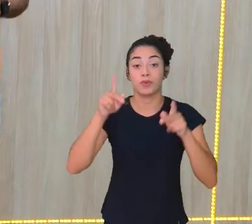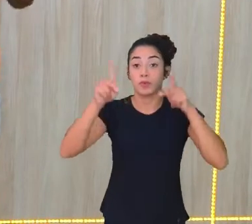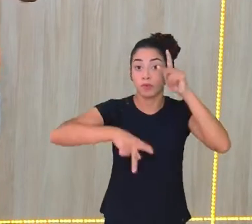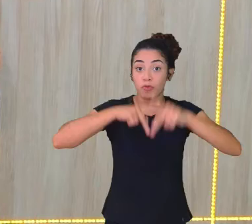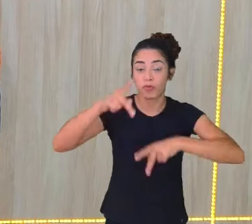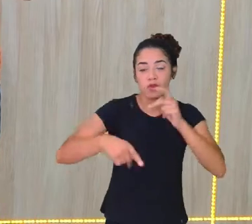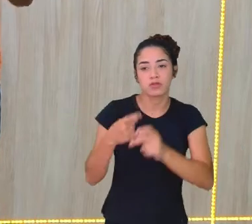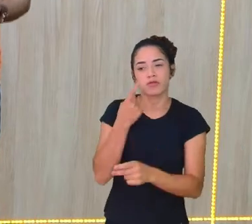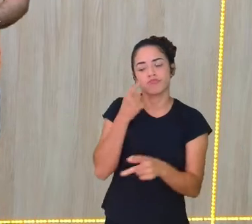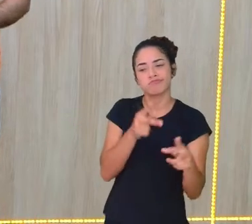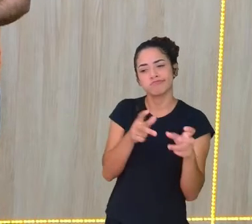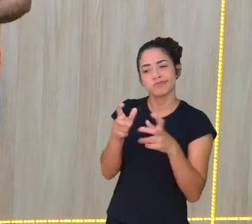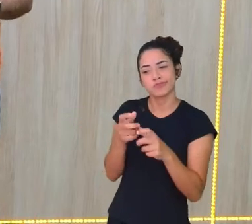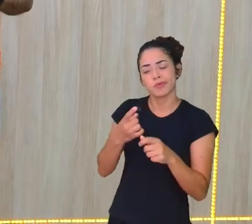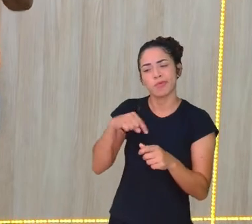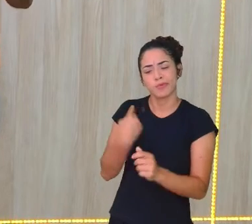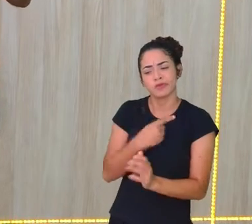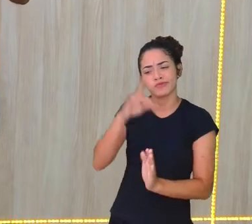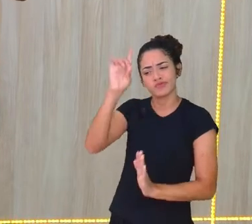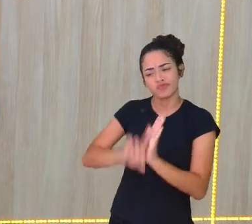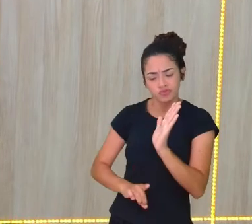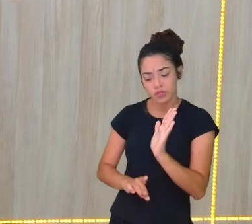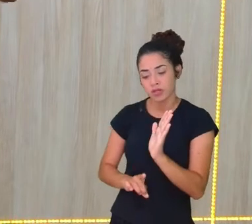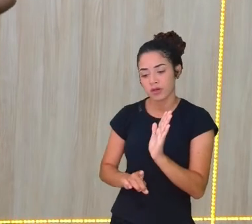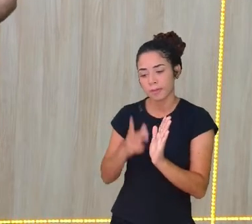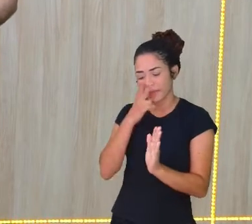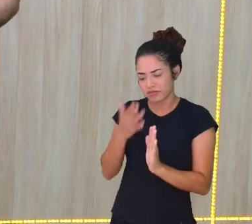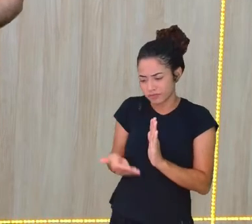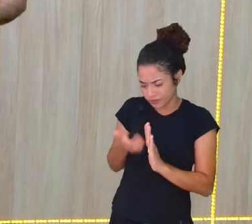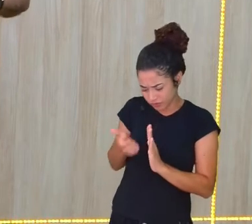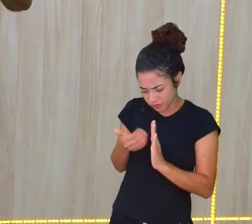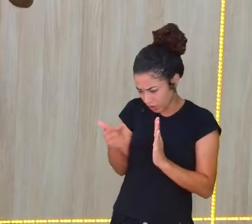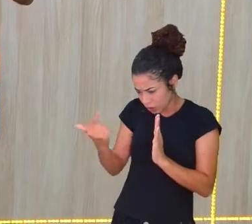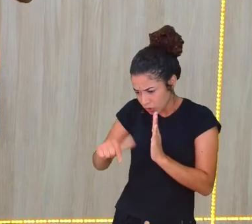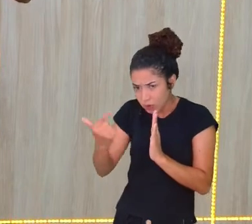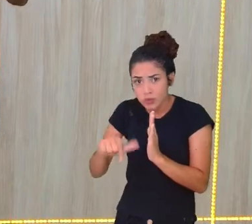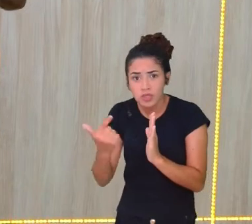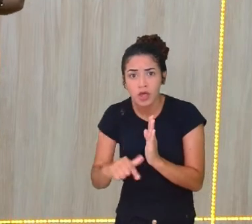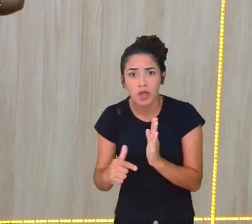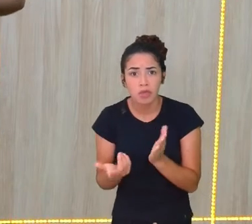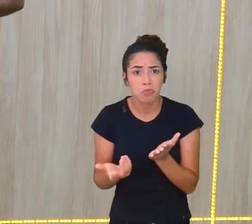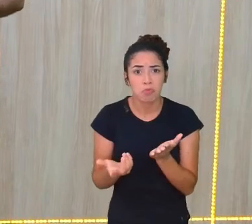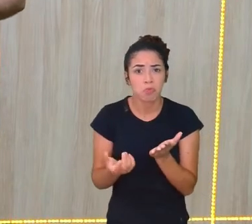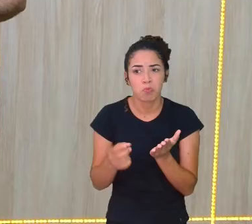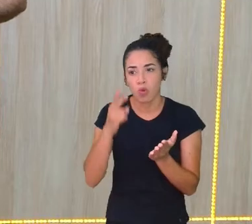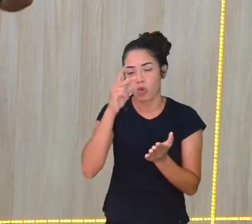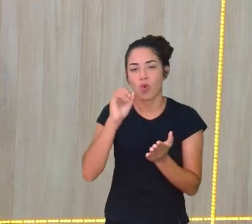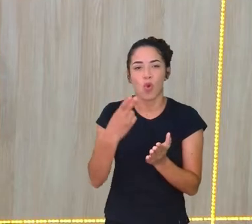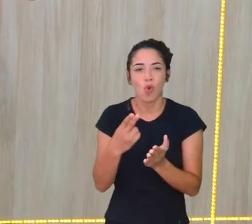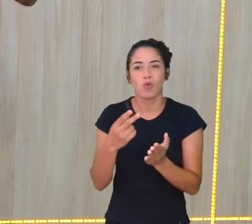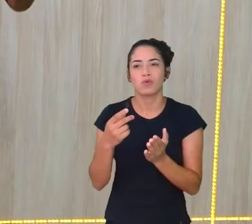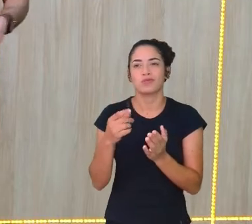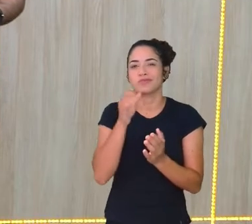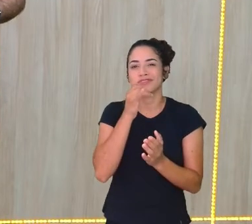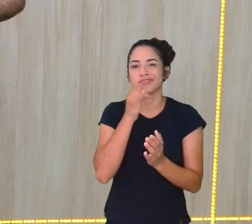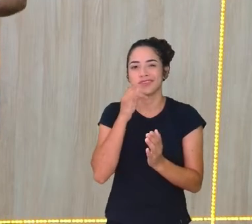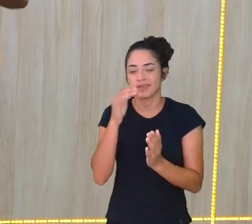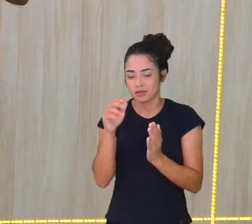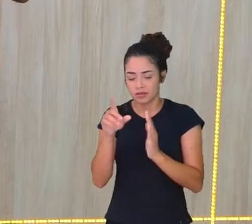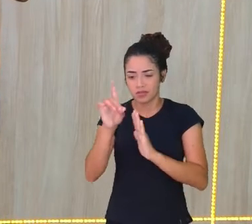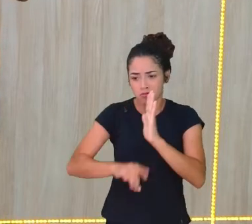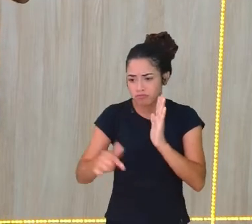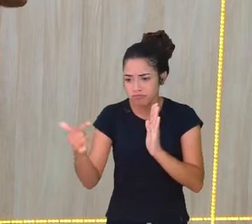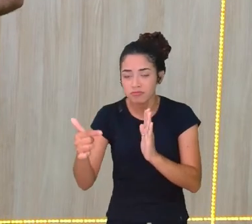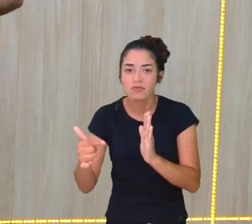vê que os seus direitos, né, estão sendo retirados, né, ou não estão sendo obedecidos, a única